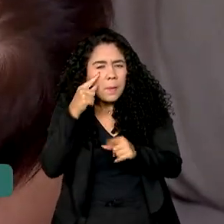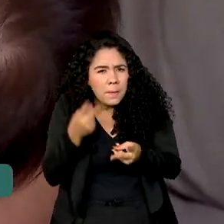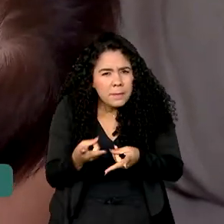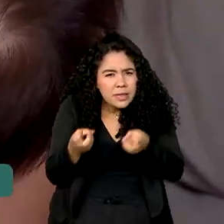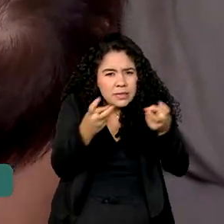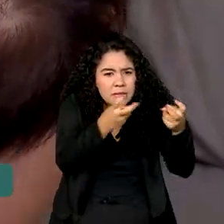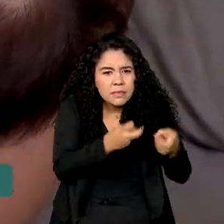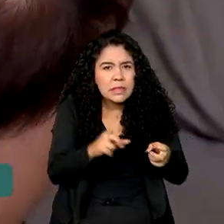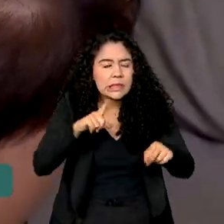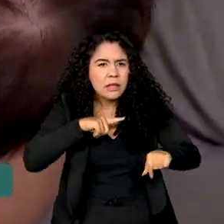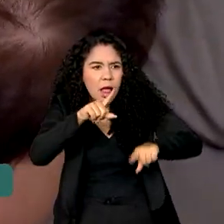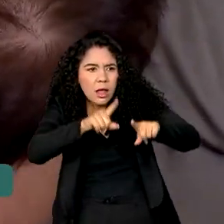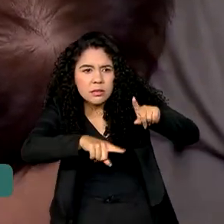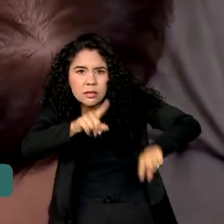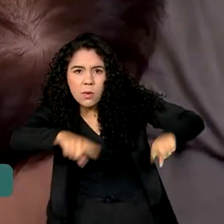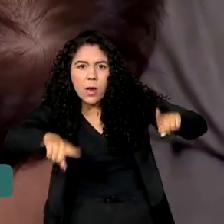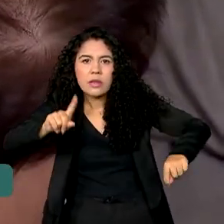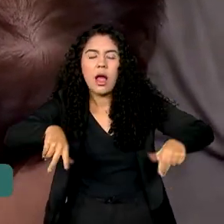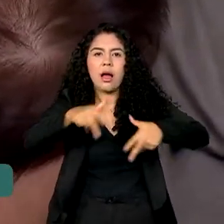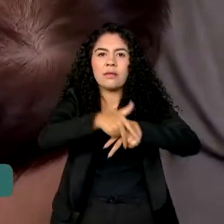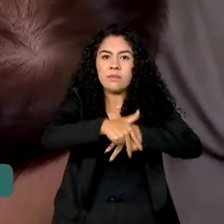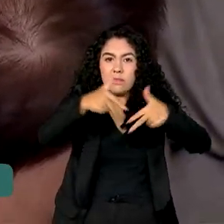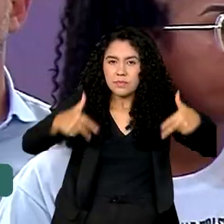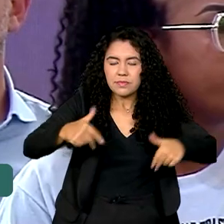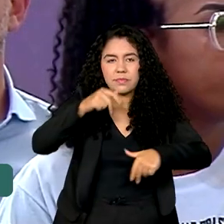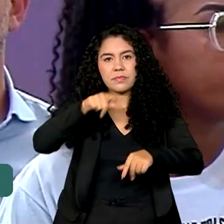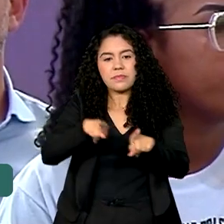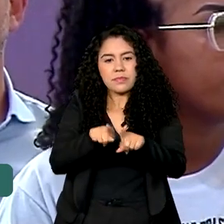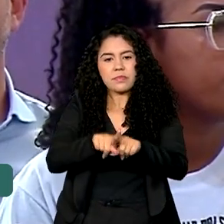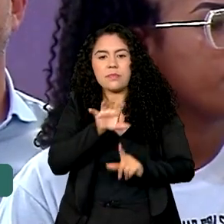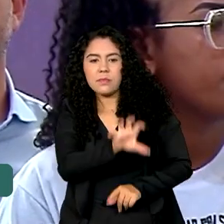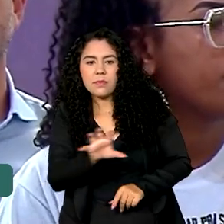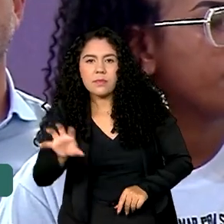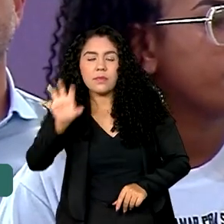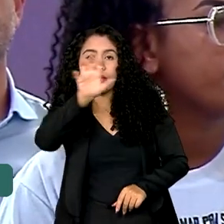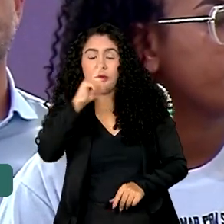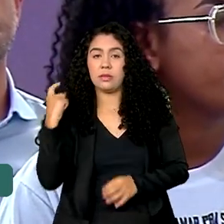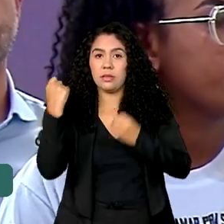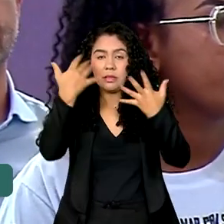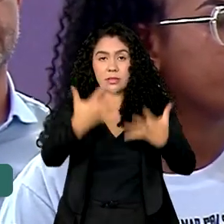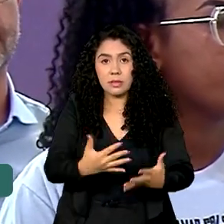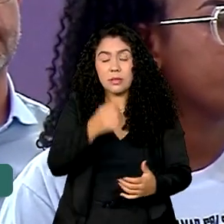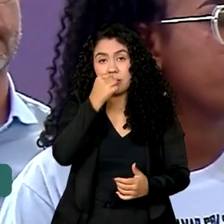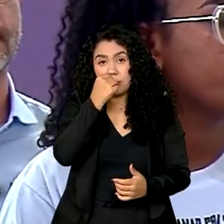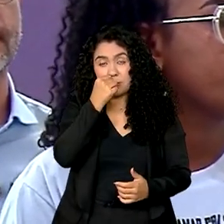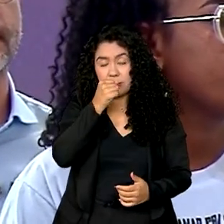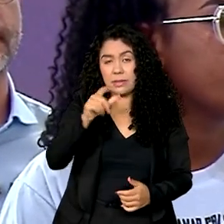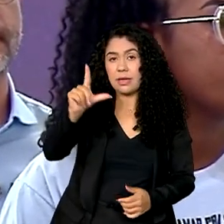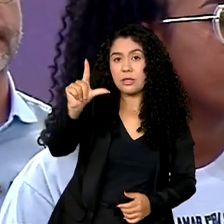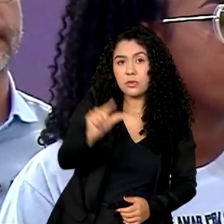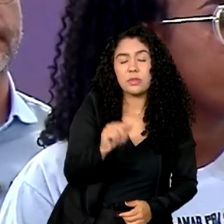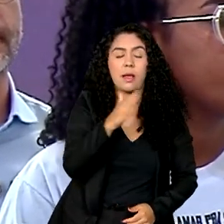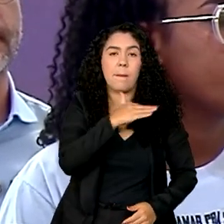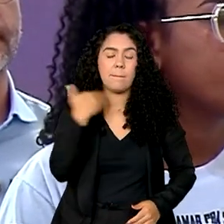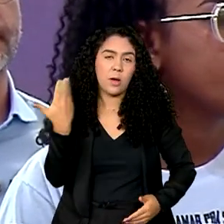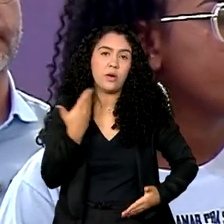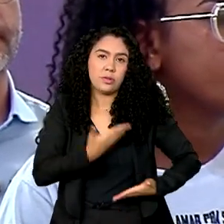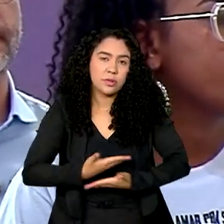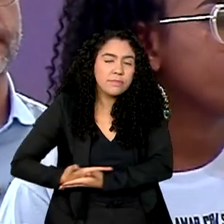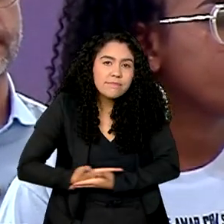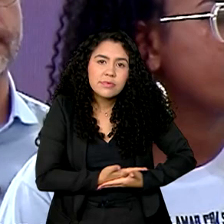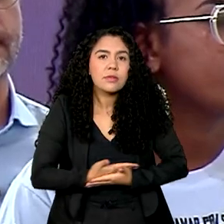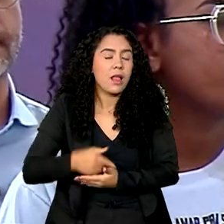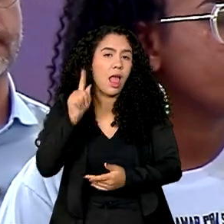desigualdades étnico-raciais e regionais. Reduzir a mortalidade materna e infantil é o nosso